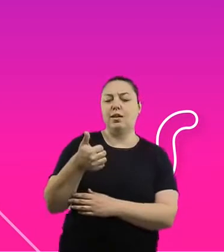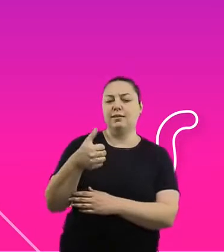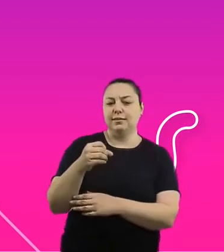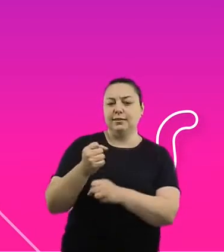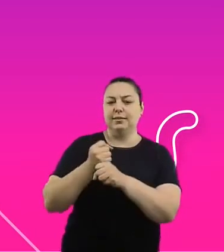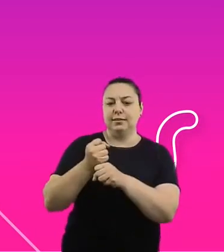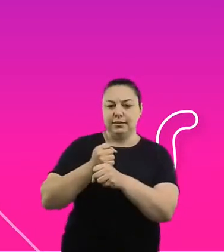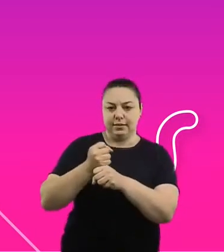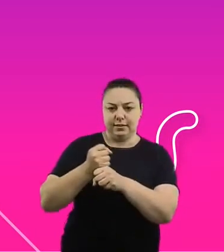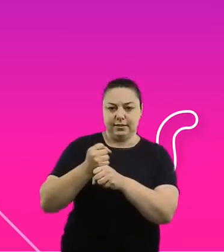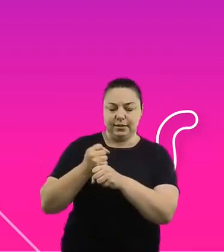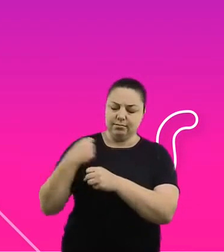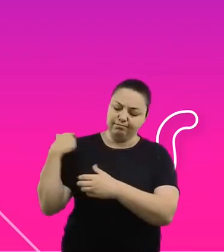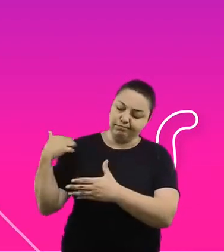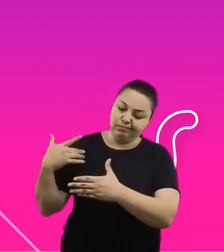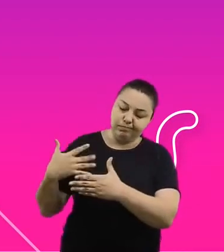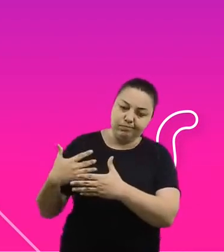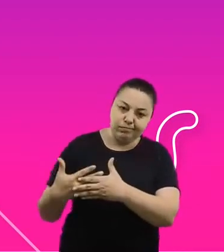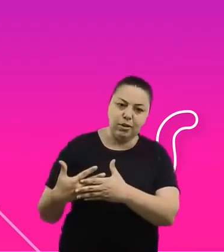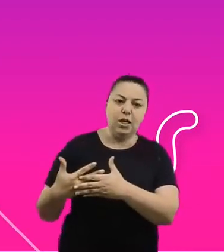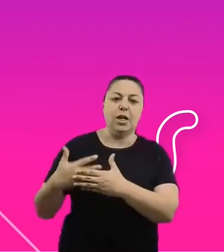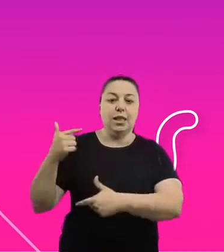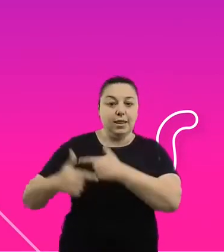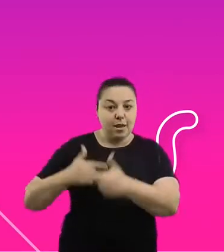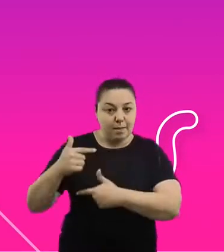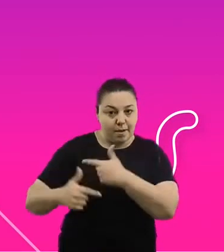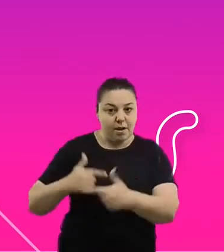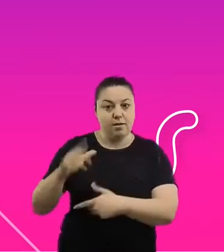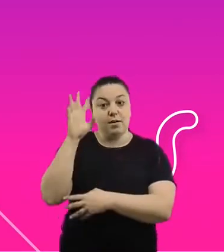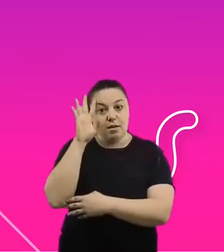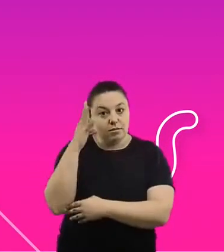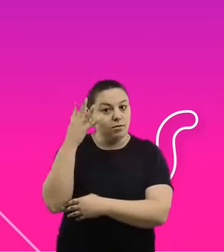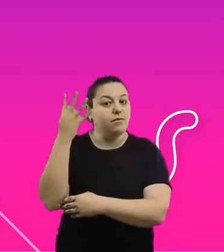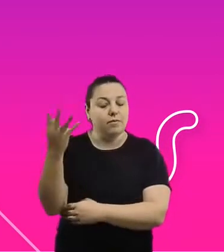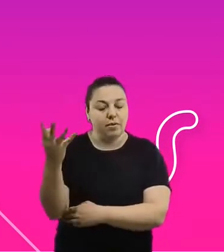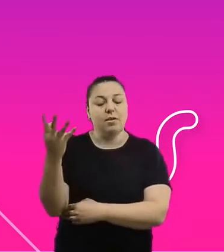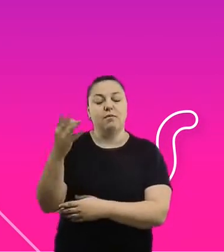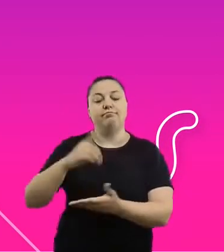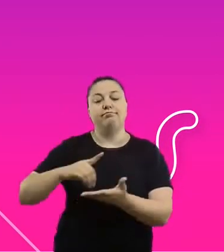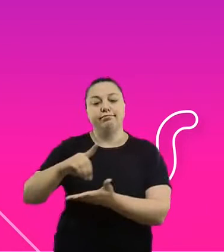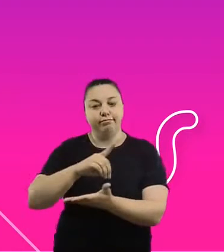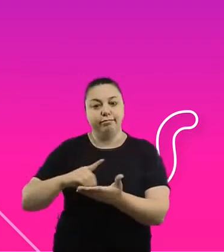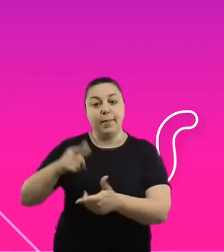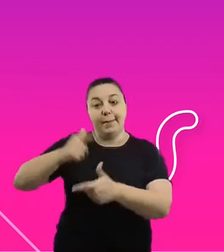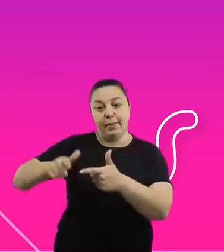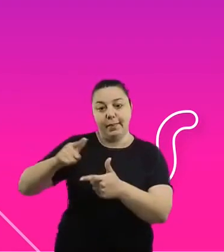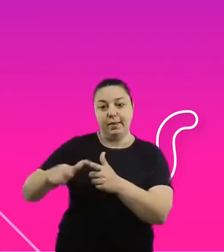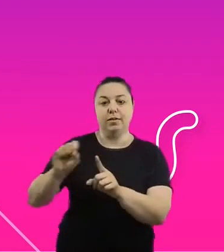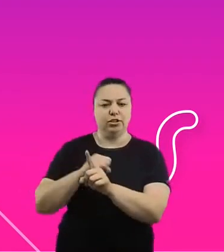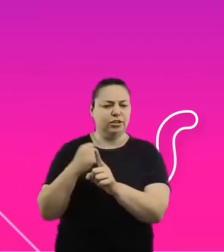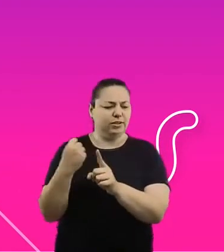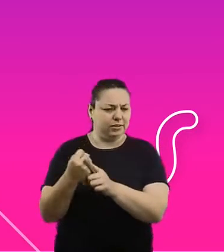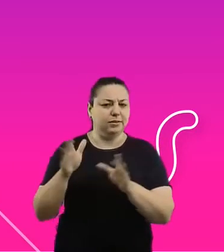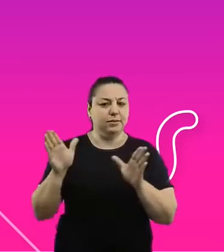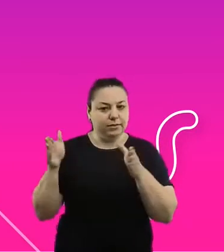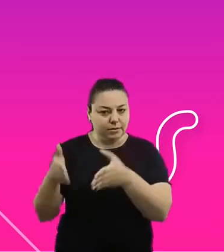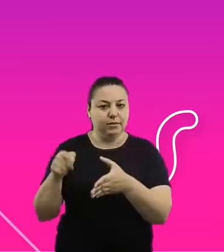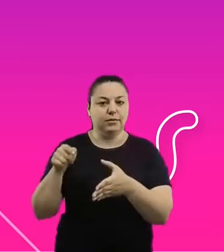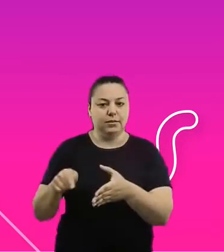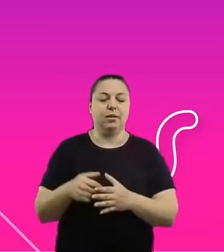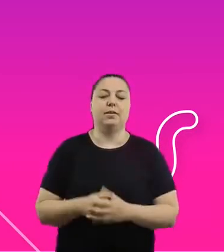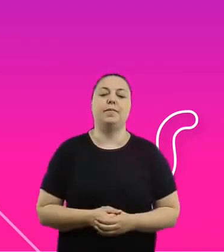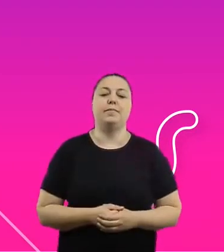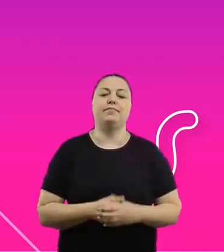soluções digitais voltadas para o problema de identidade digital, mais particularmente. Enfim, a empresa expandiu aí